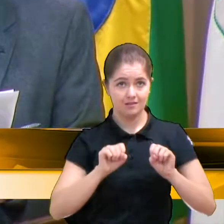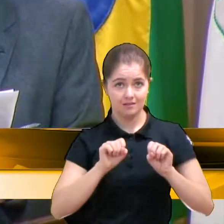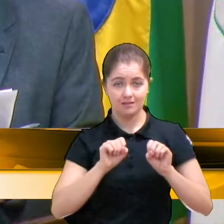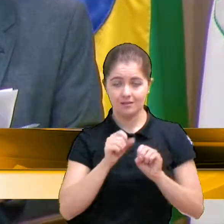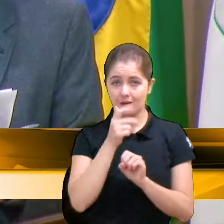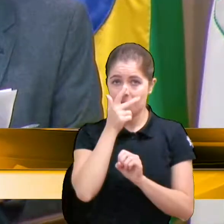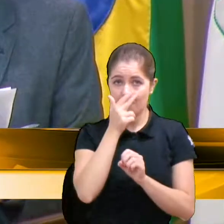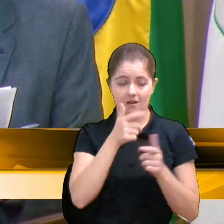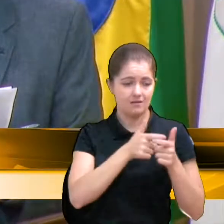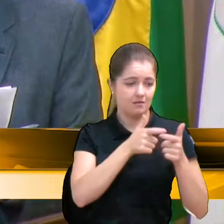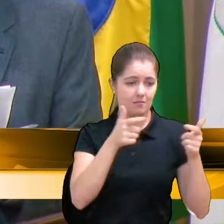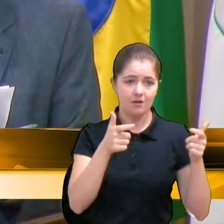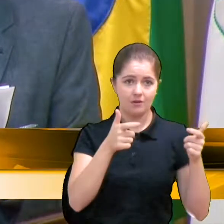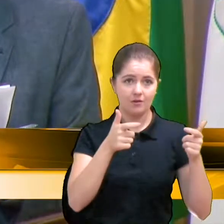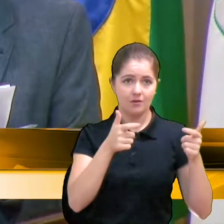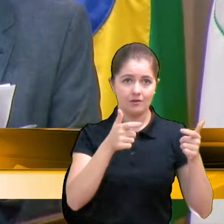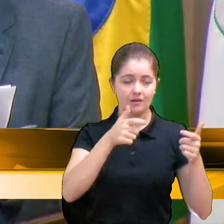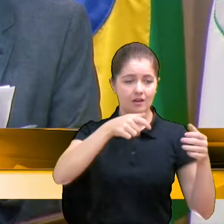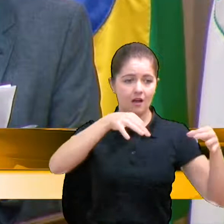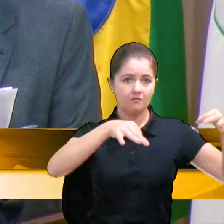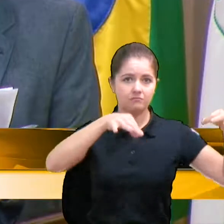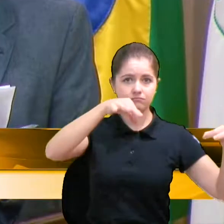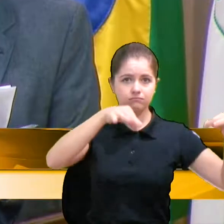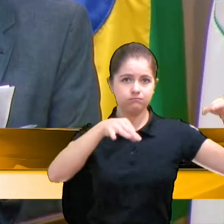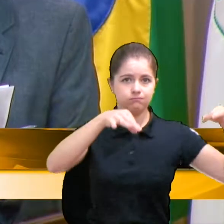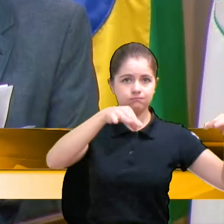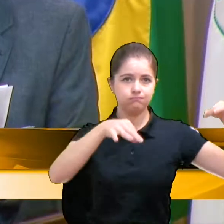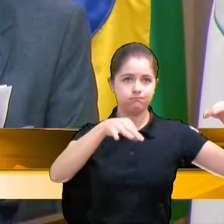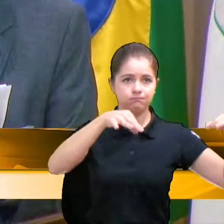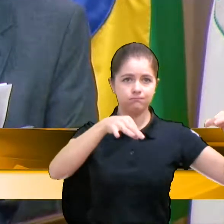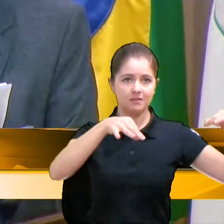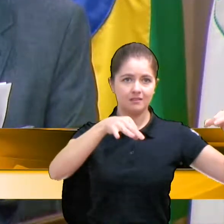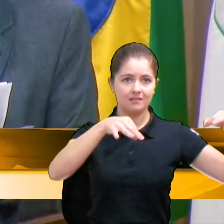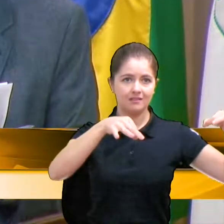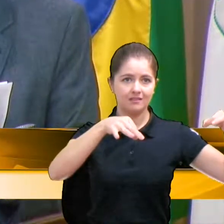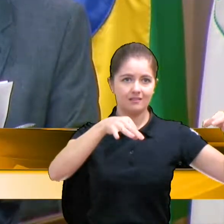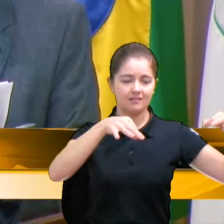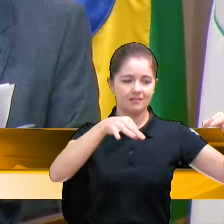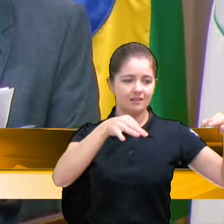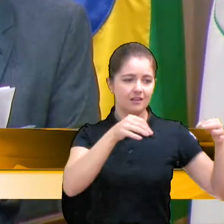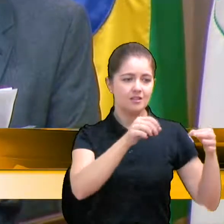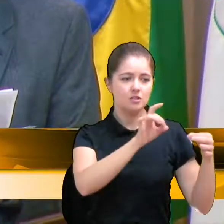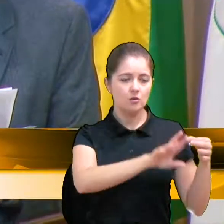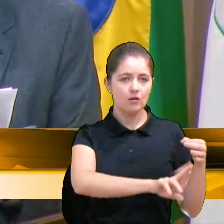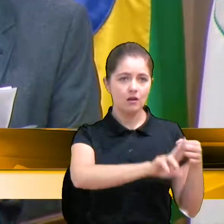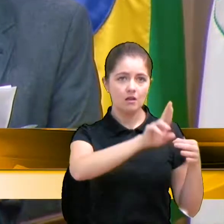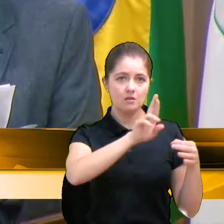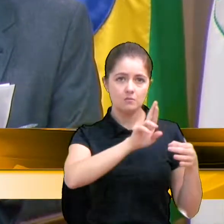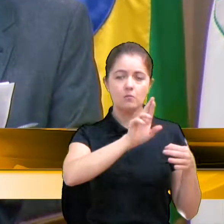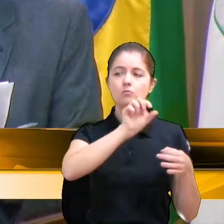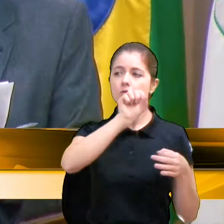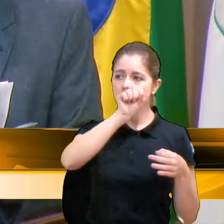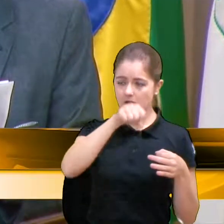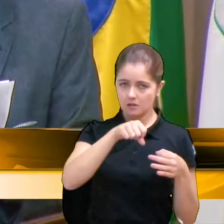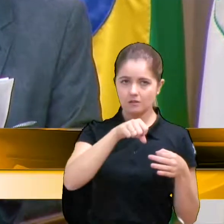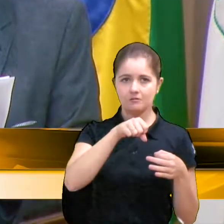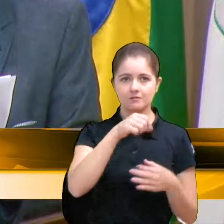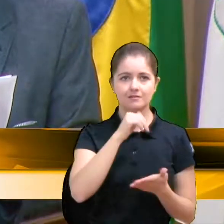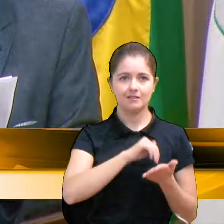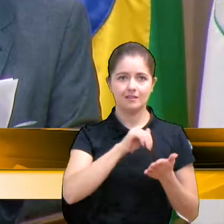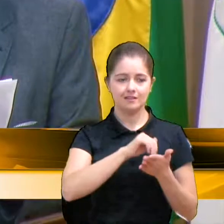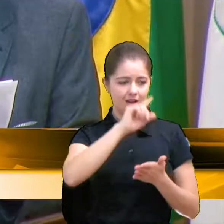são fantoches, treinados para dizer amém a tudo que a secretária disser.